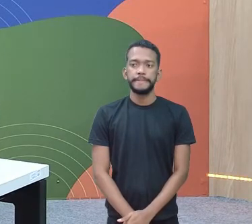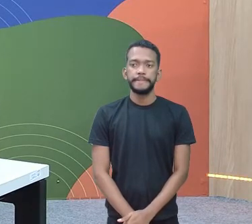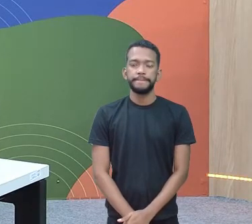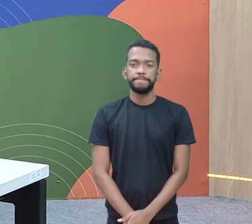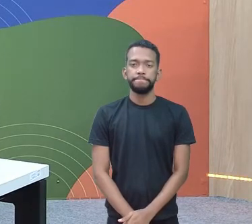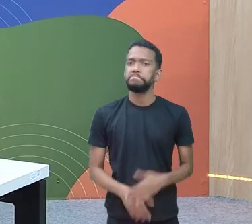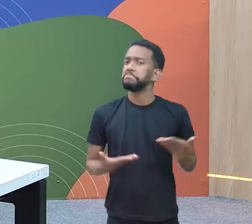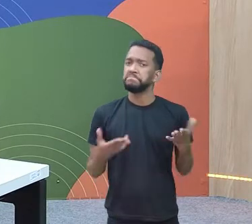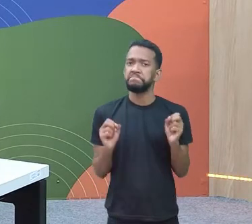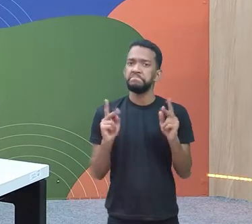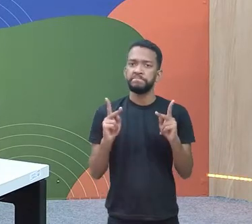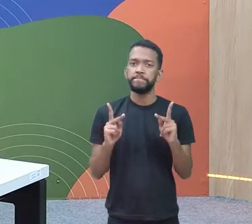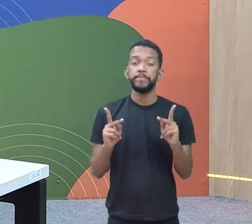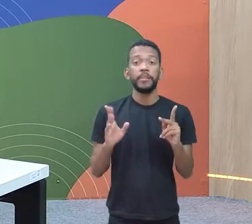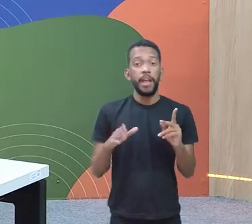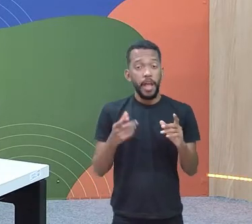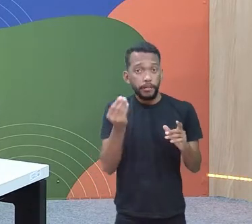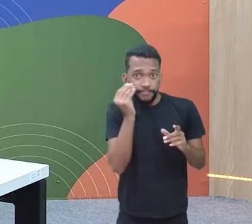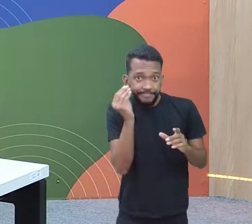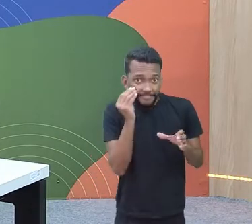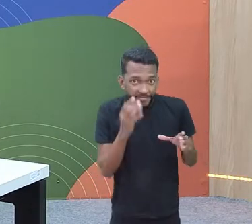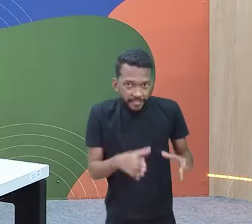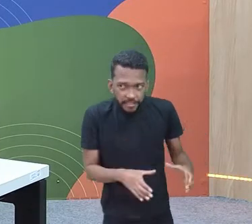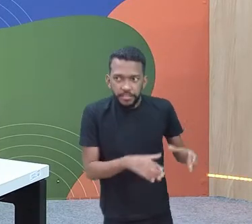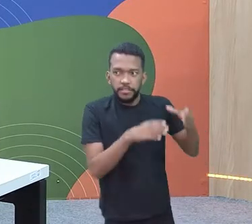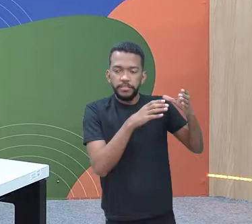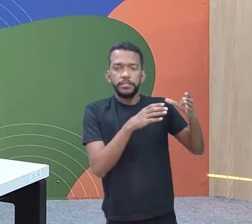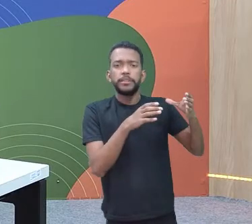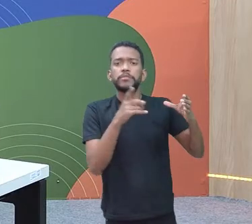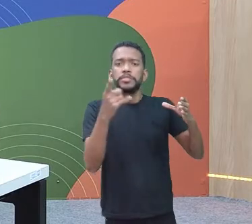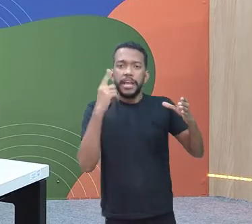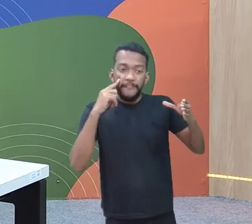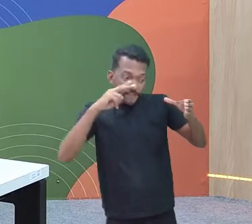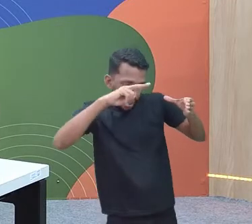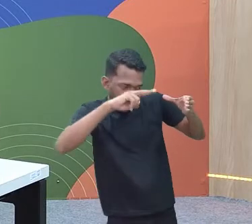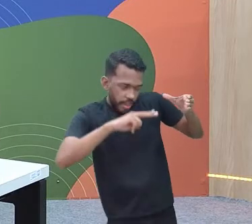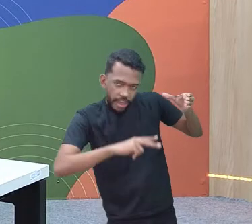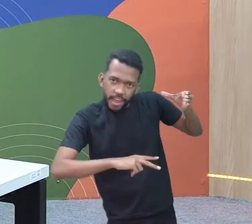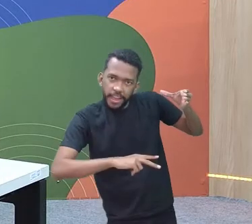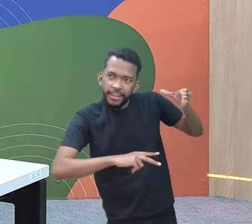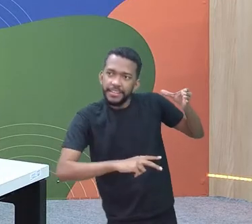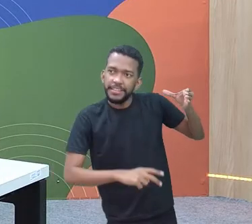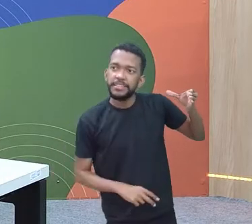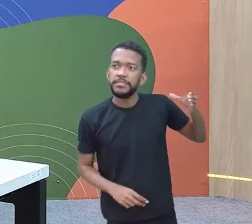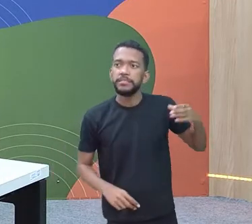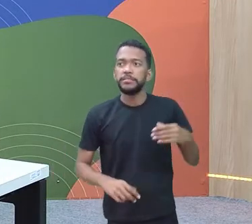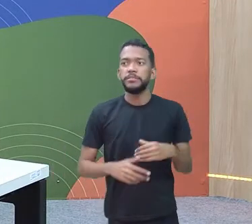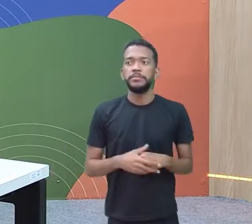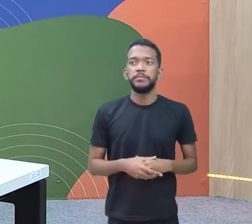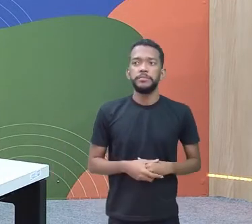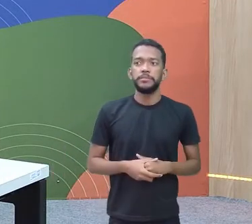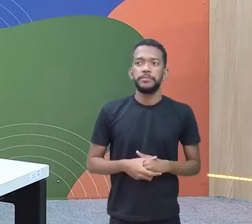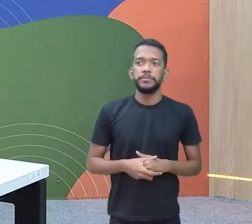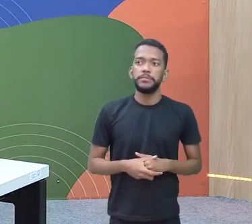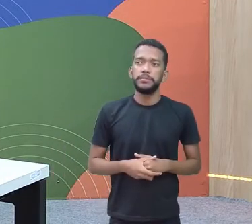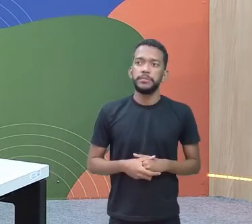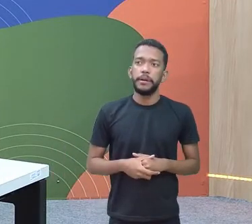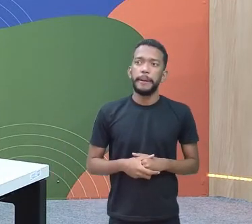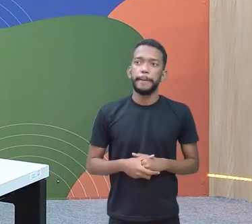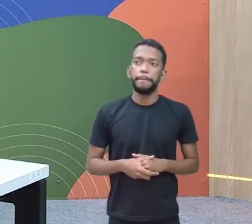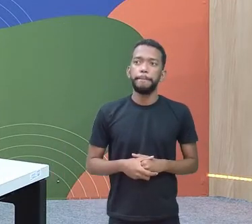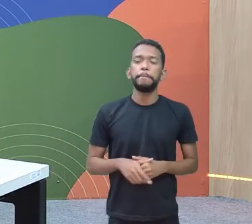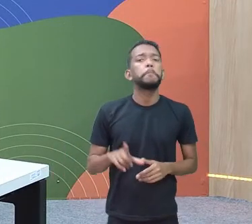Pronto. Esse é o nosso primeiro experimento. Eu quero que vocês observem bem. Vamos lá. Então, o